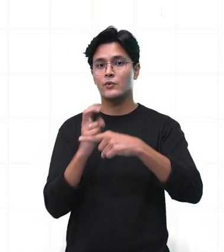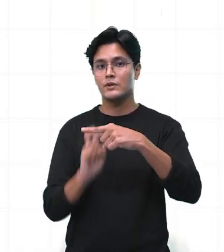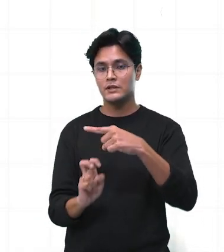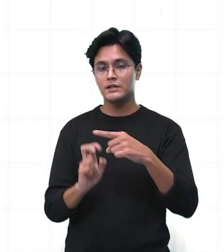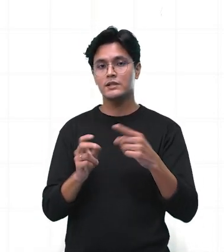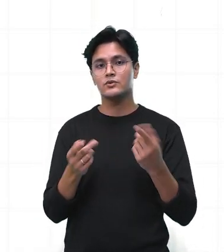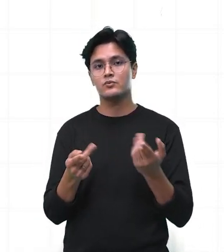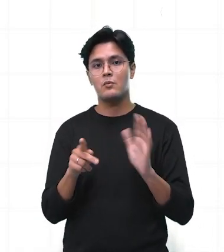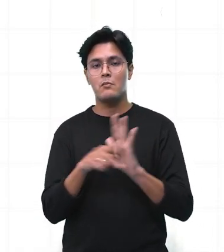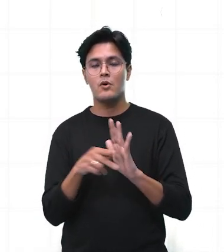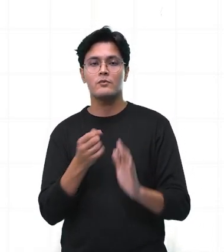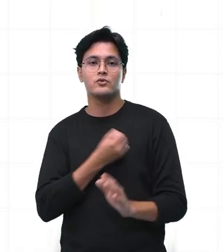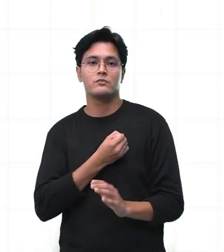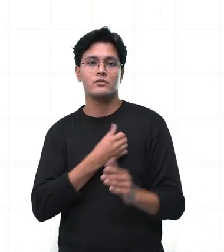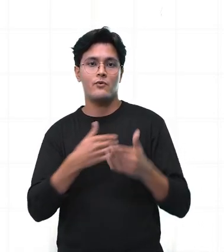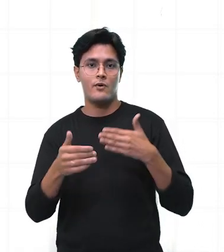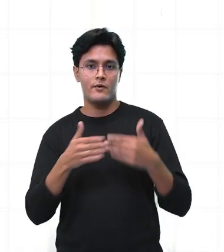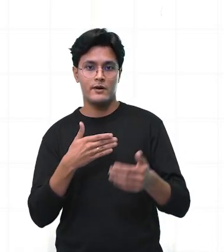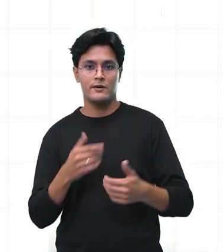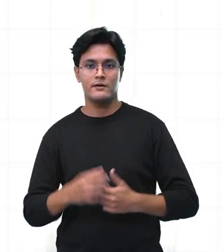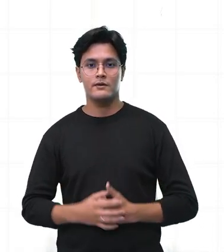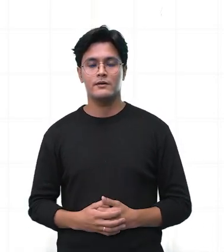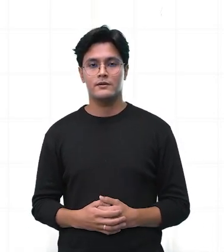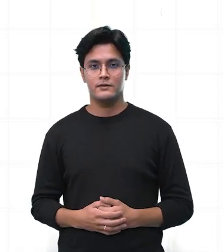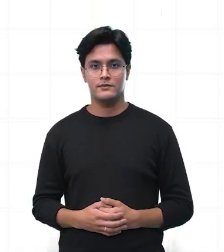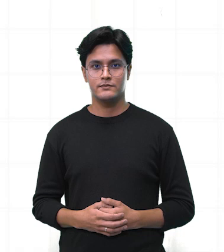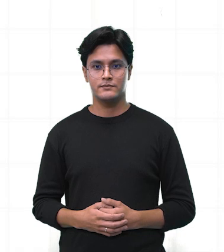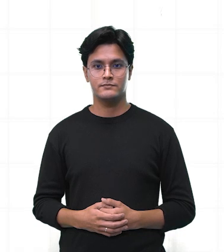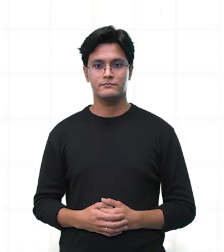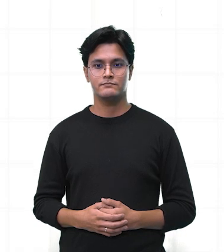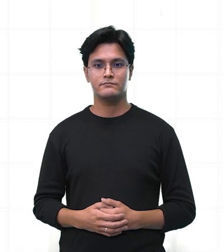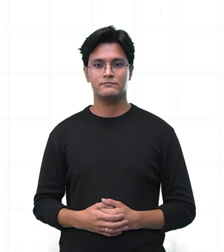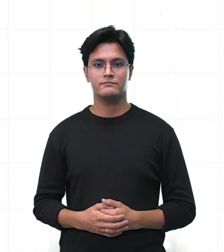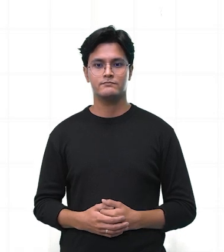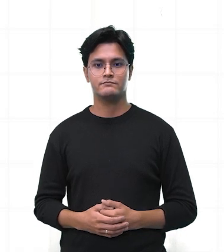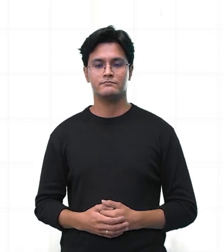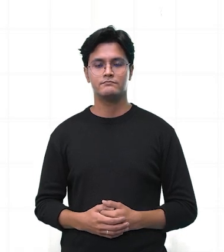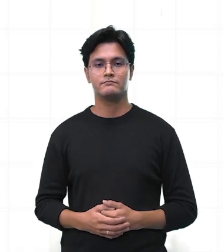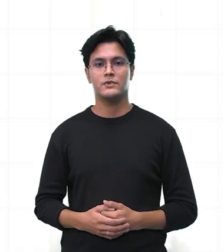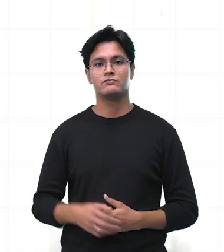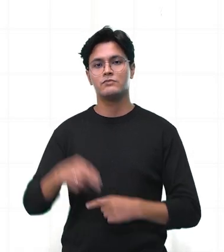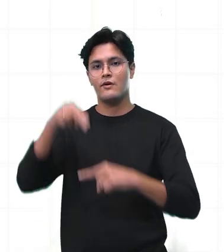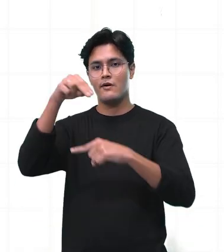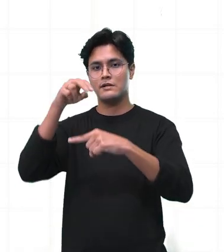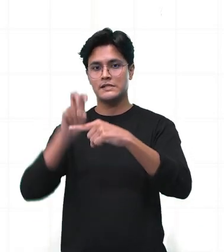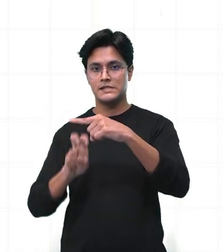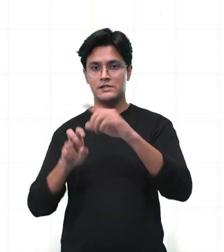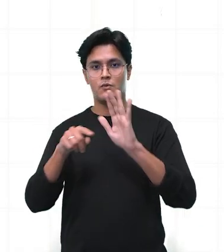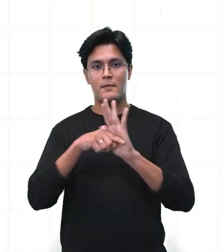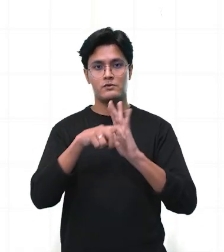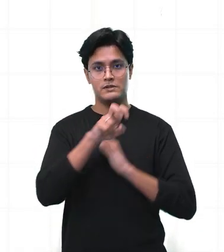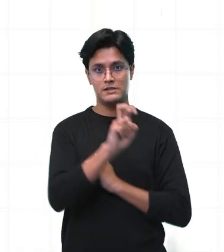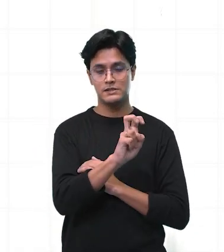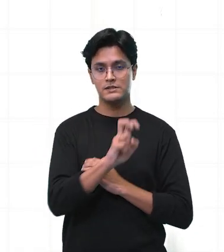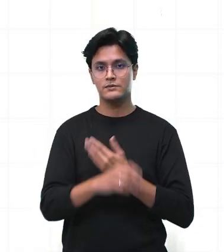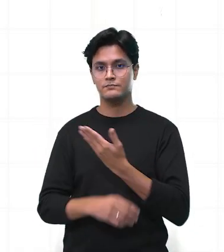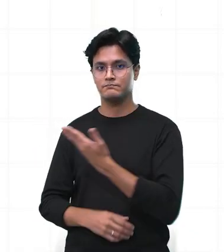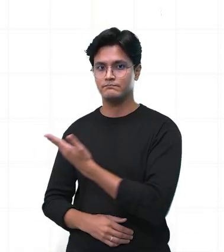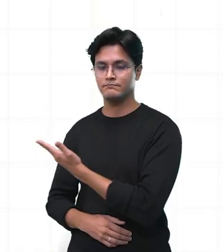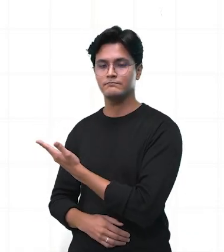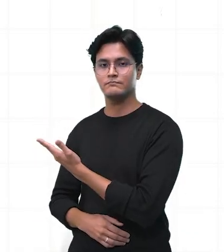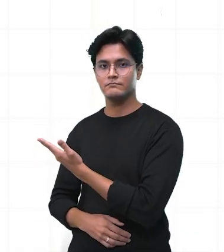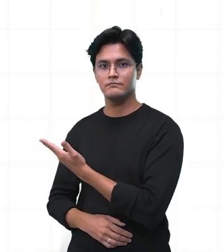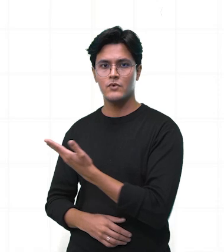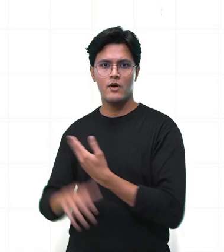menos 5. Então, pronto, tá aqui. Ok? Não estamos resolvendo, estamos